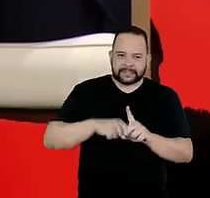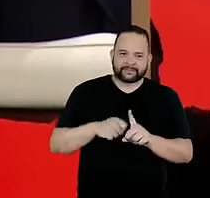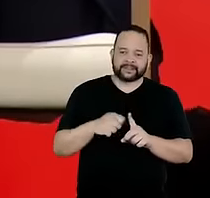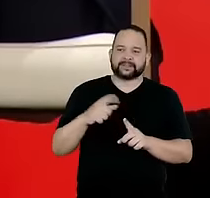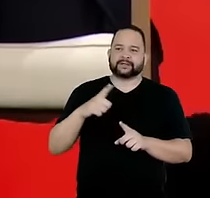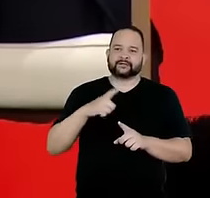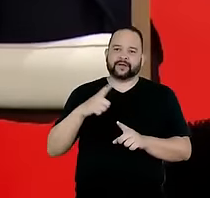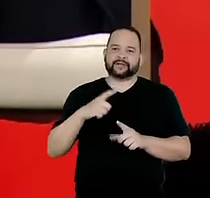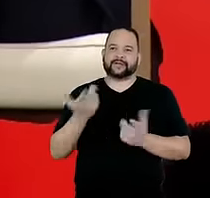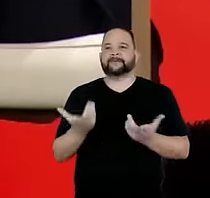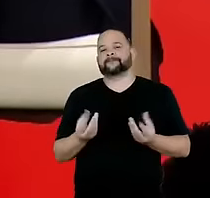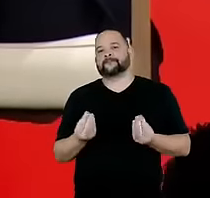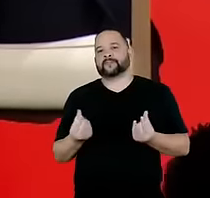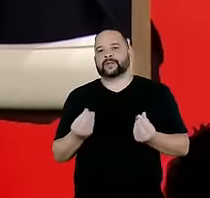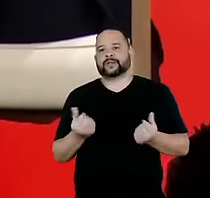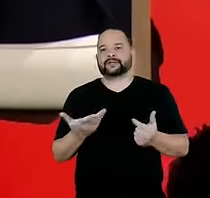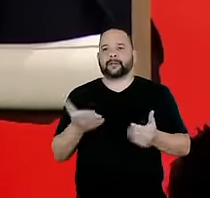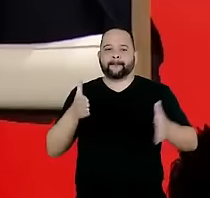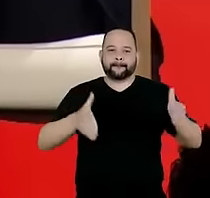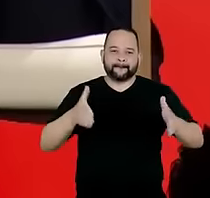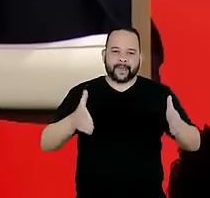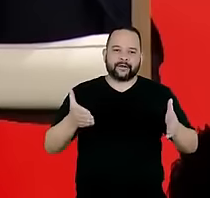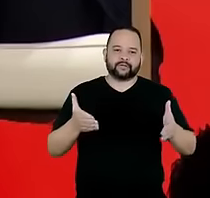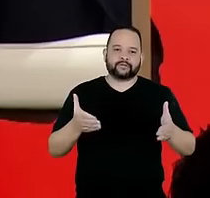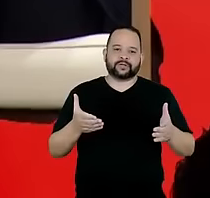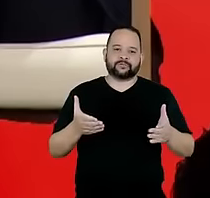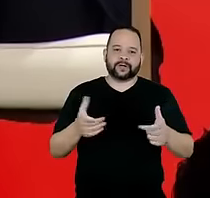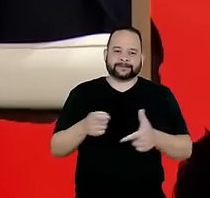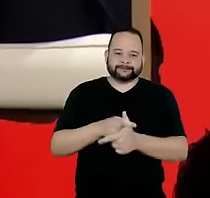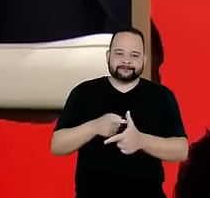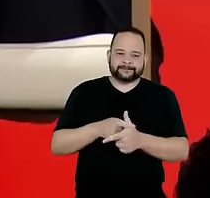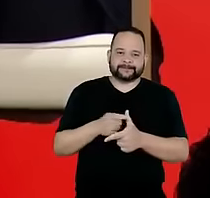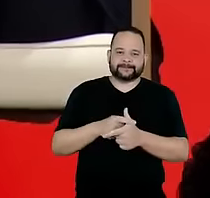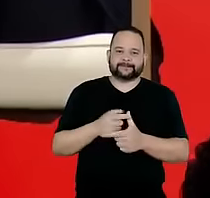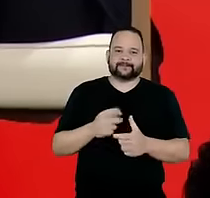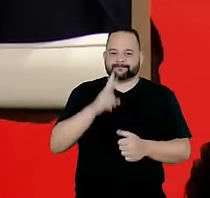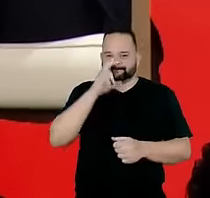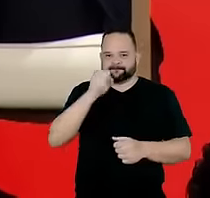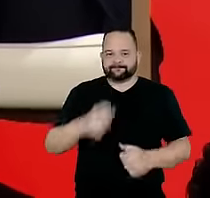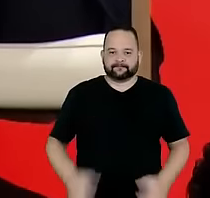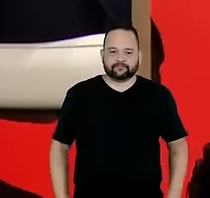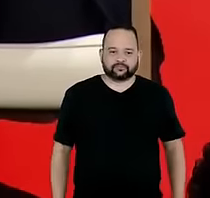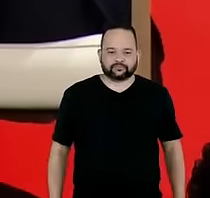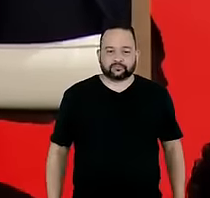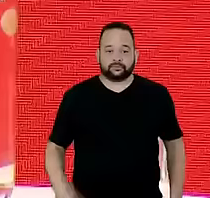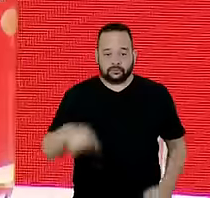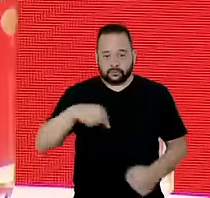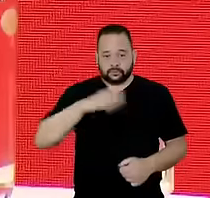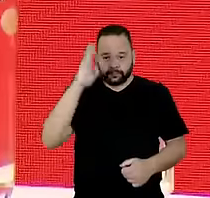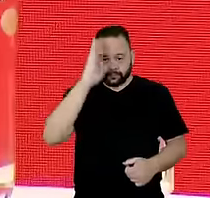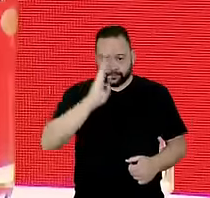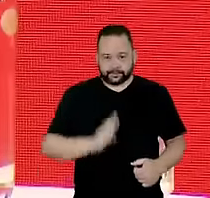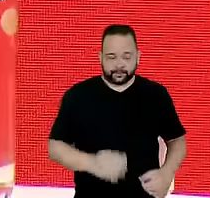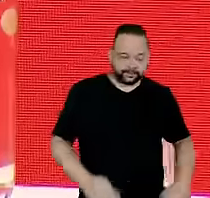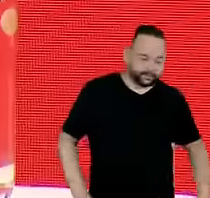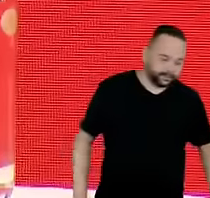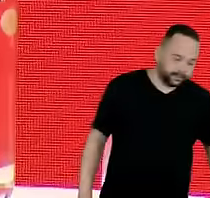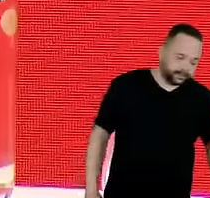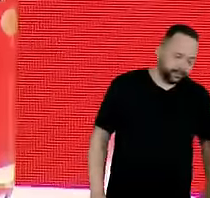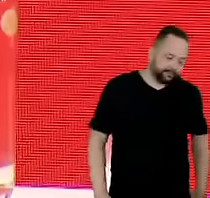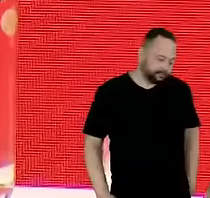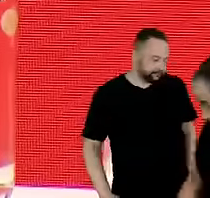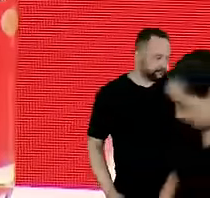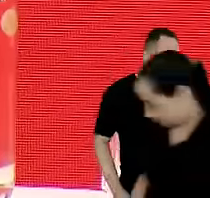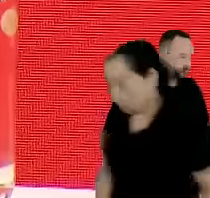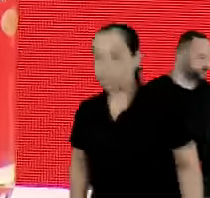maior eh passando aqui para Brasil eh normalmente ou dentro desse cenário a gente tende